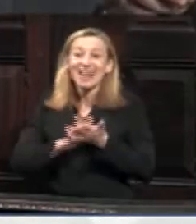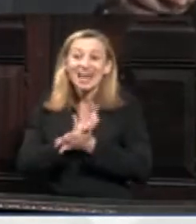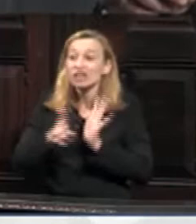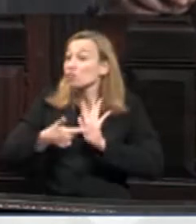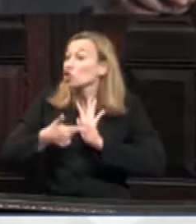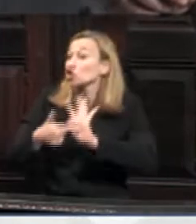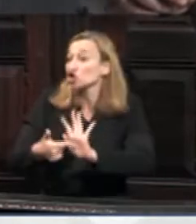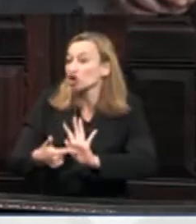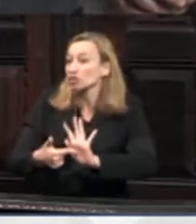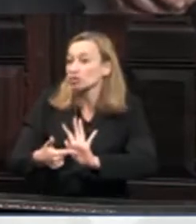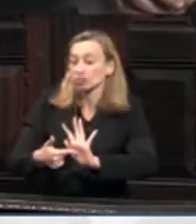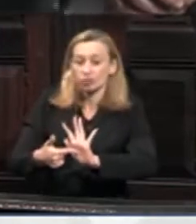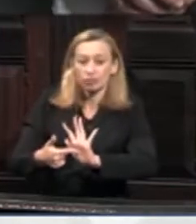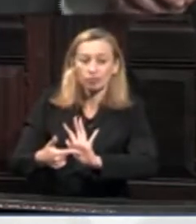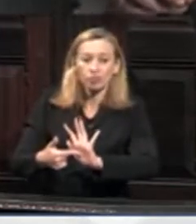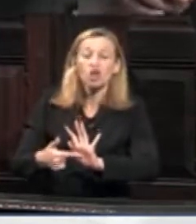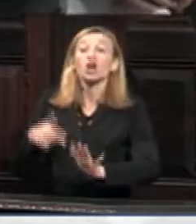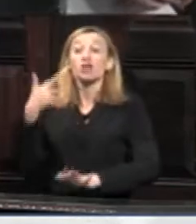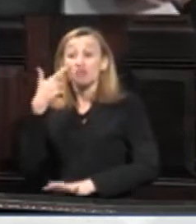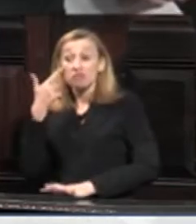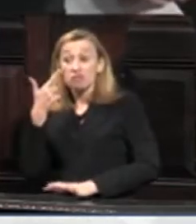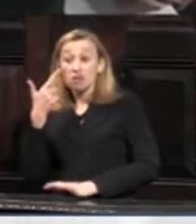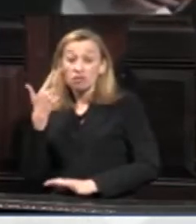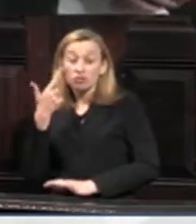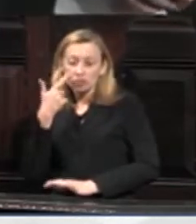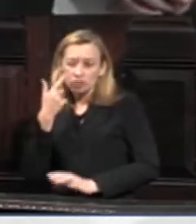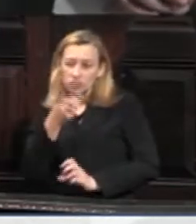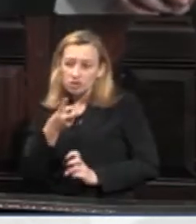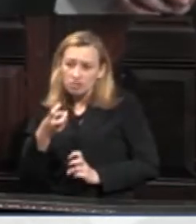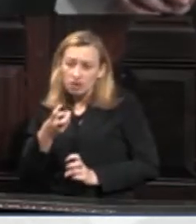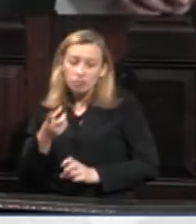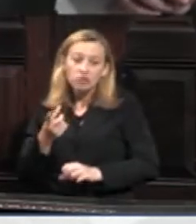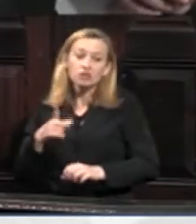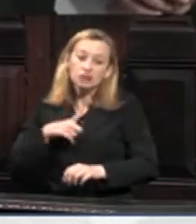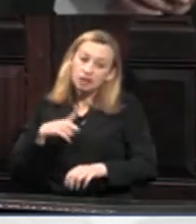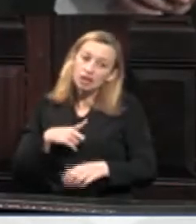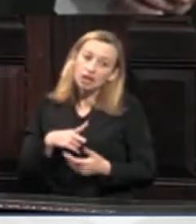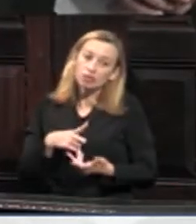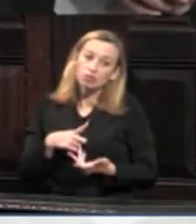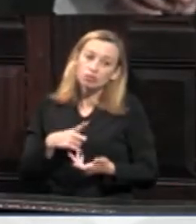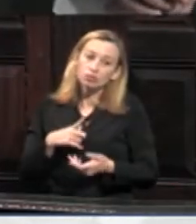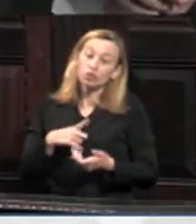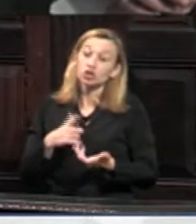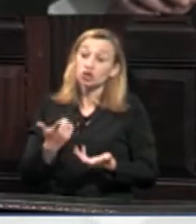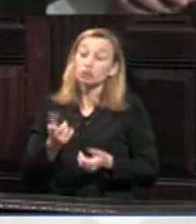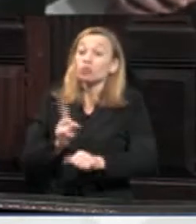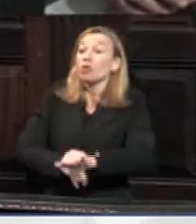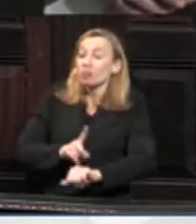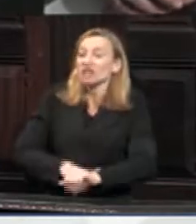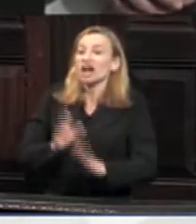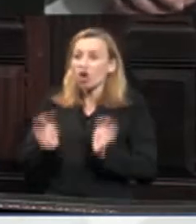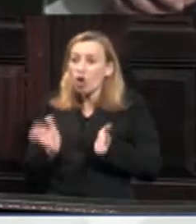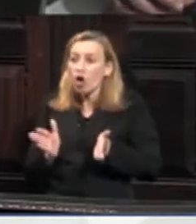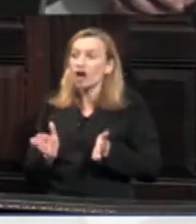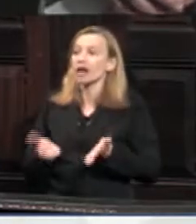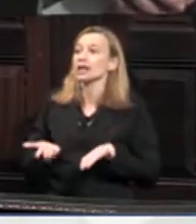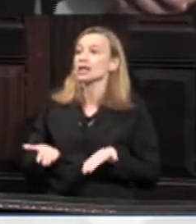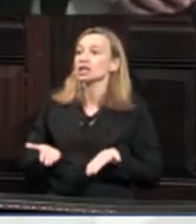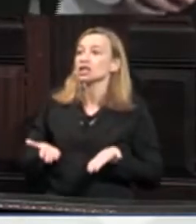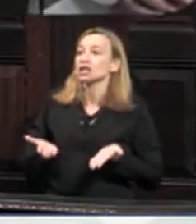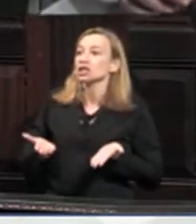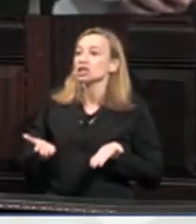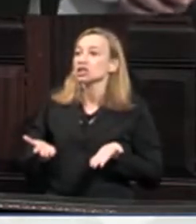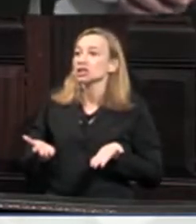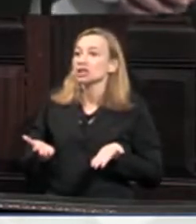tempos que o óbvio precisa ser dito. O óbvio precisa ser dito. Vivemos tempos graves de ameaça à